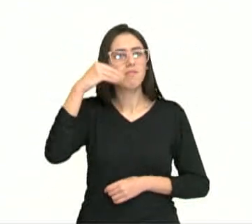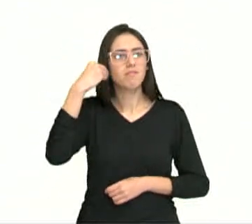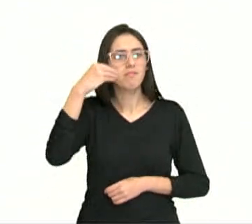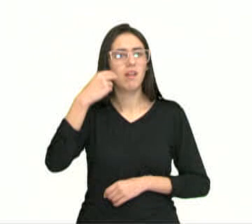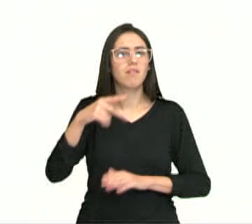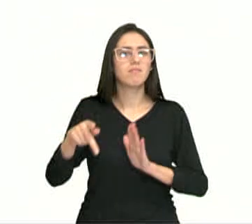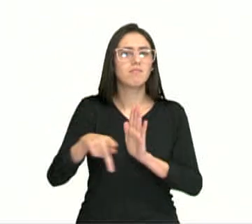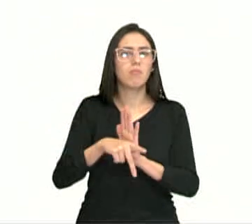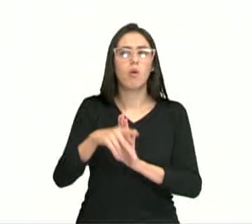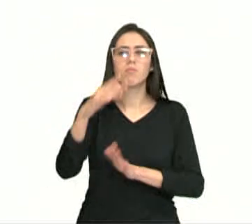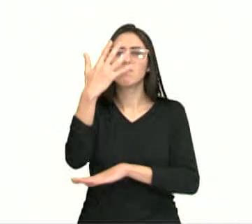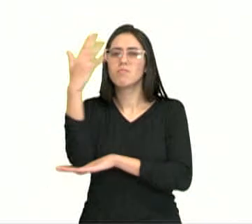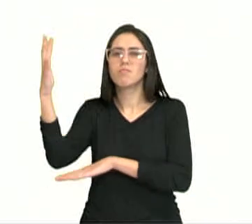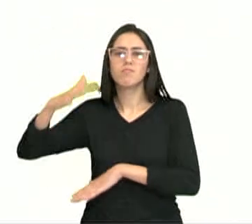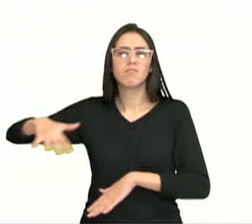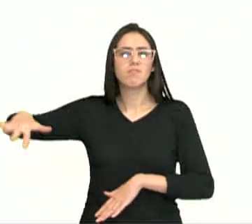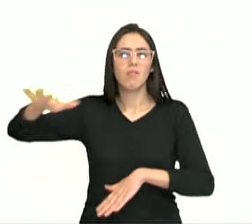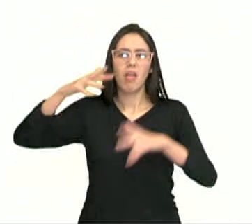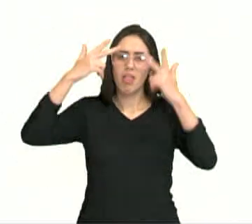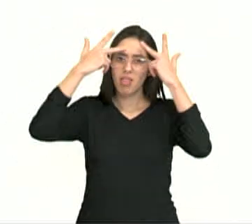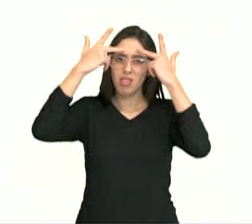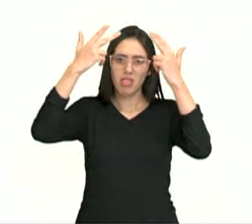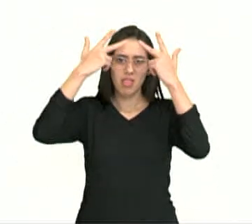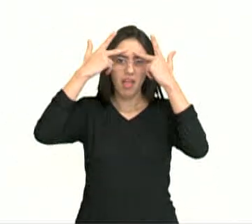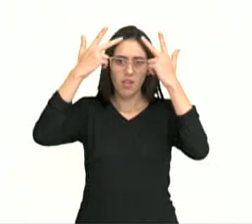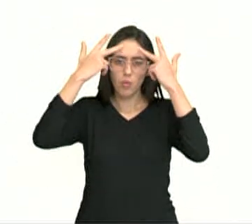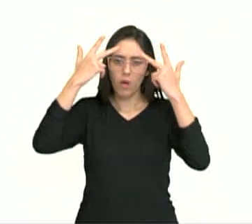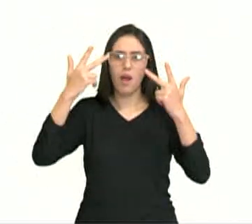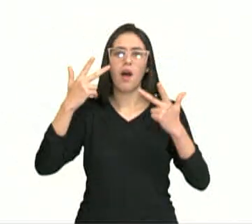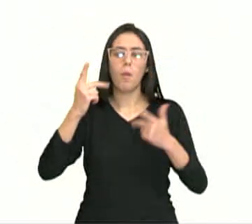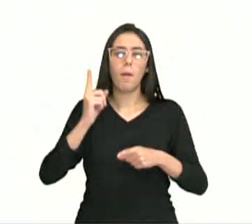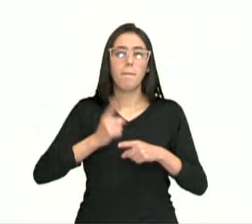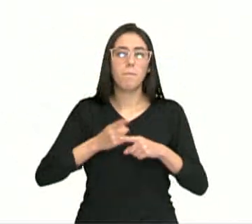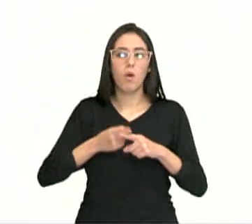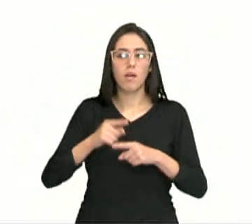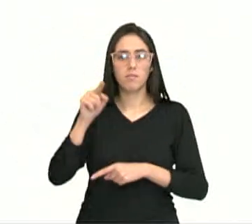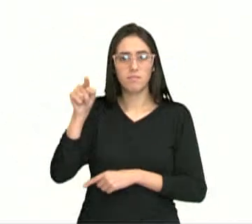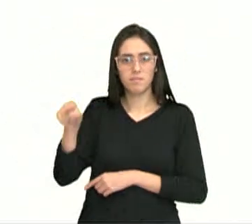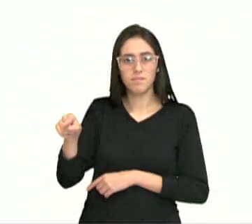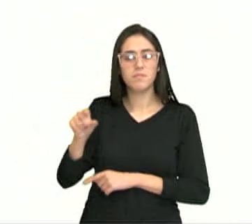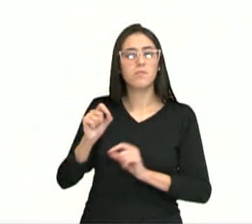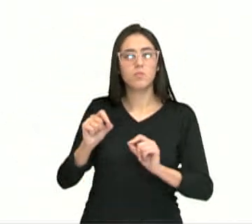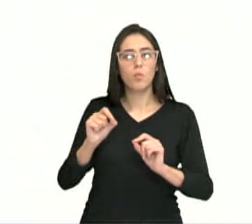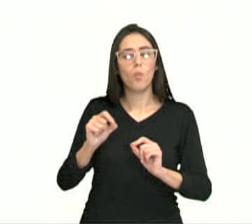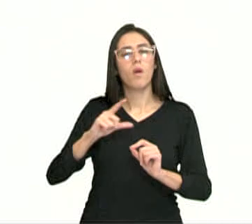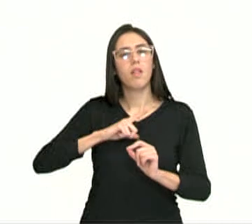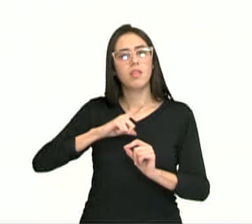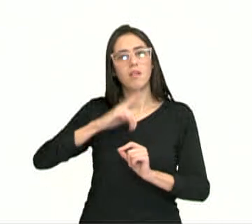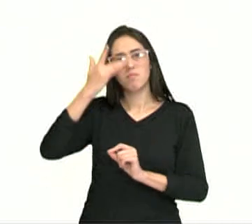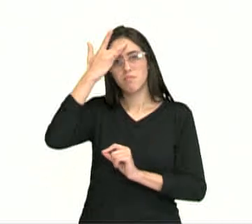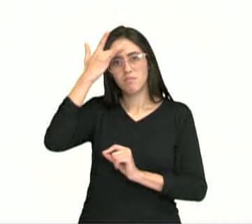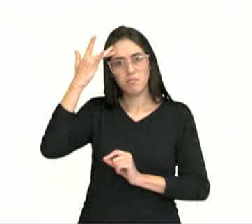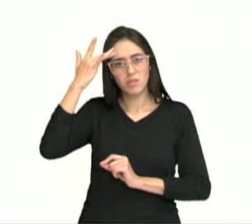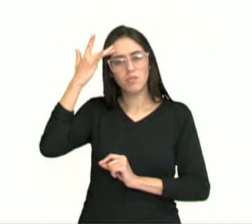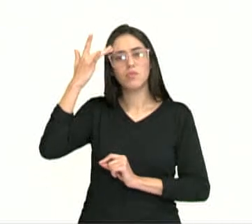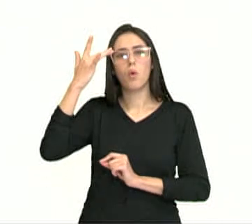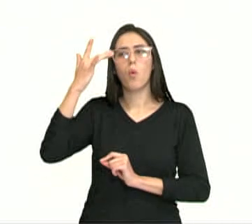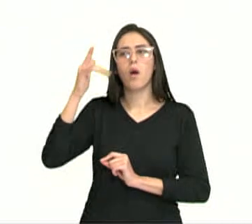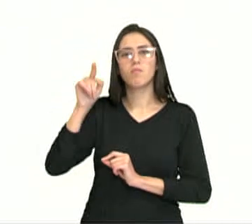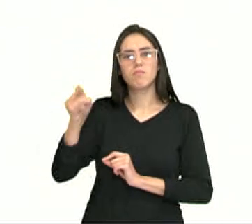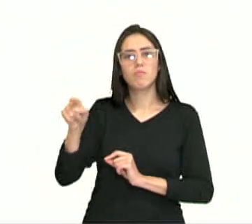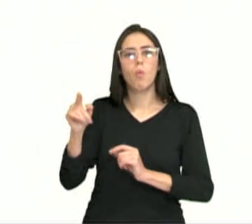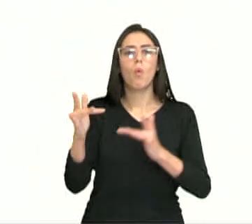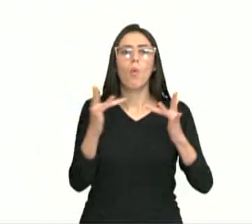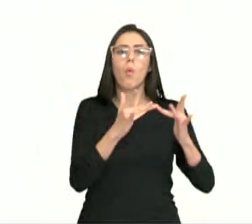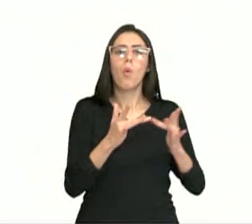em um ambiente natural, de maneira que, por meio dessa prática, há uma integração do praticante com a natureza de um